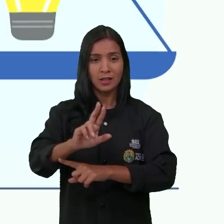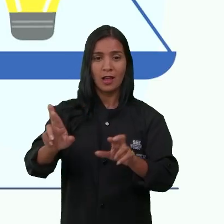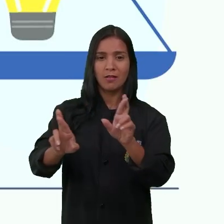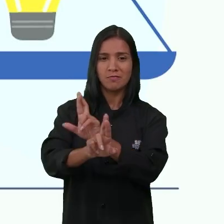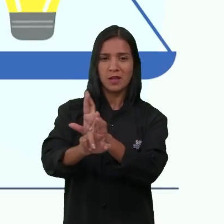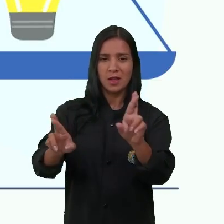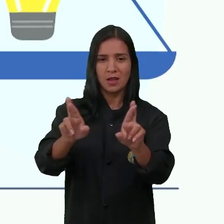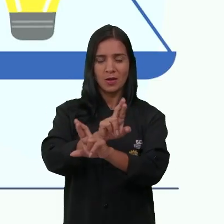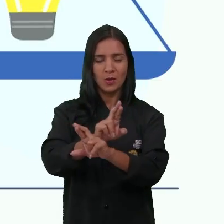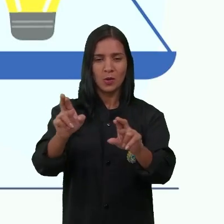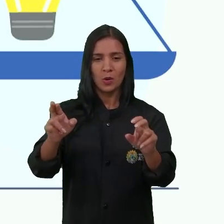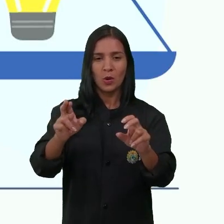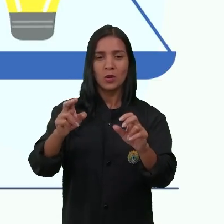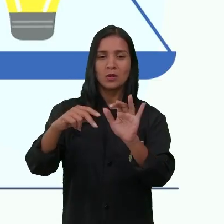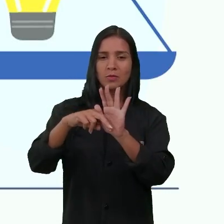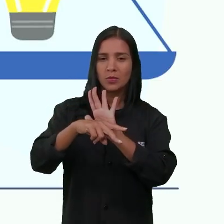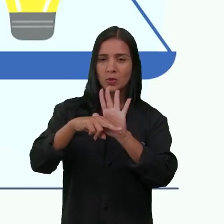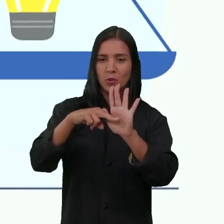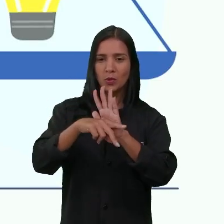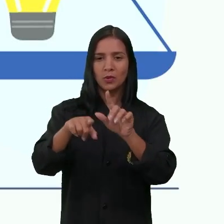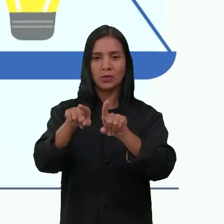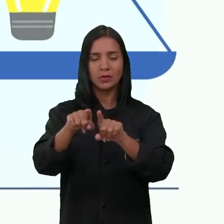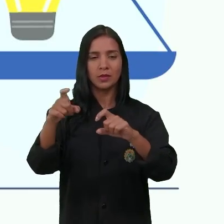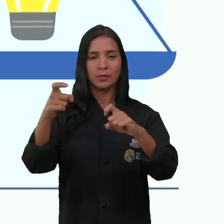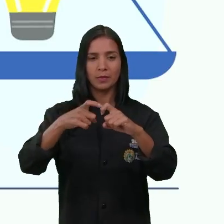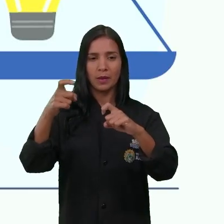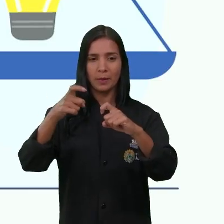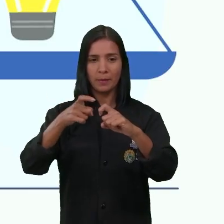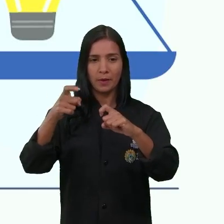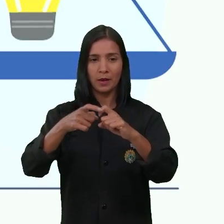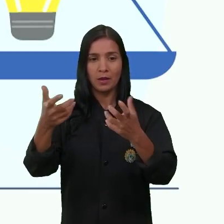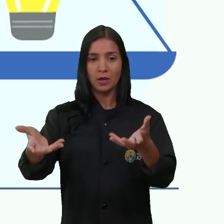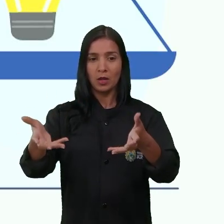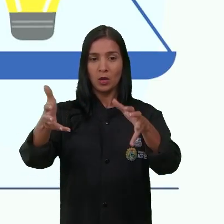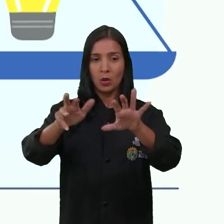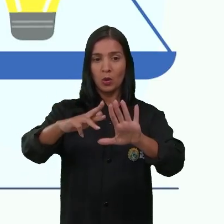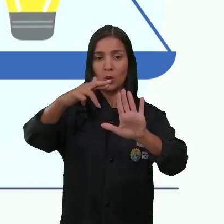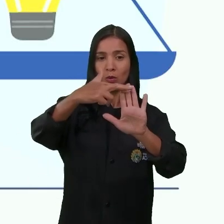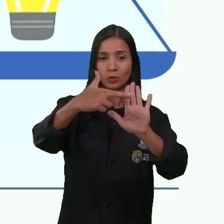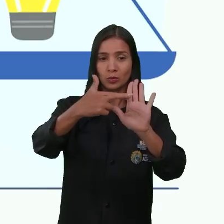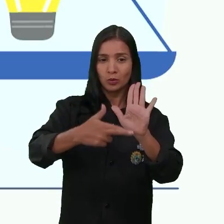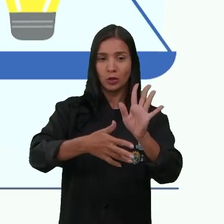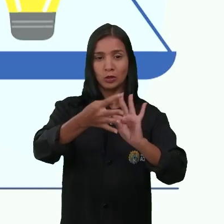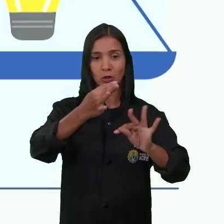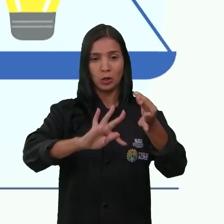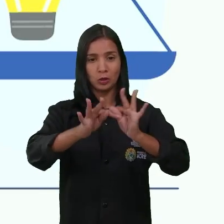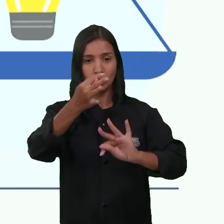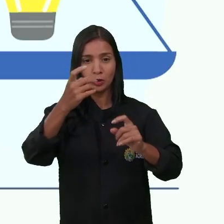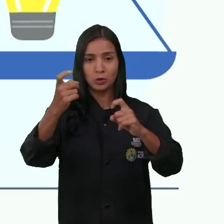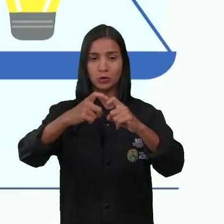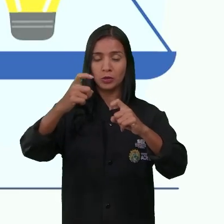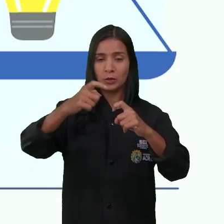de tecnologias médicas, reprodução assistida, transplantes. Busca